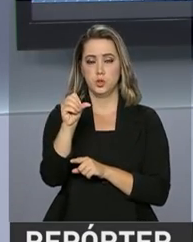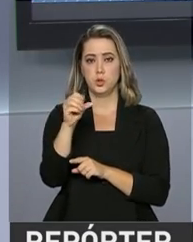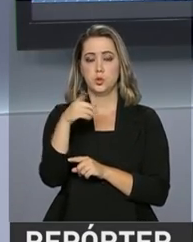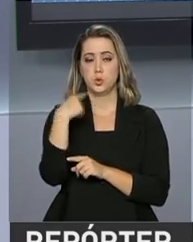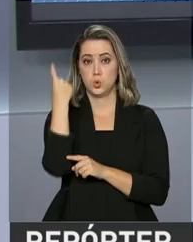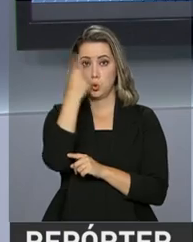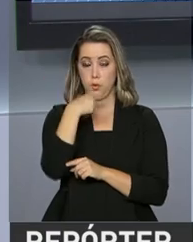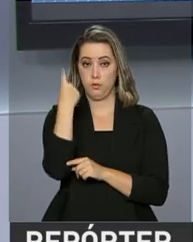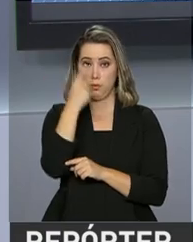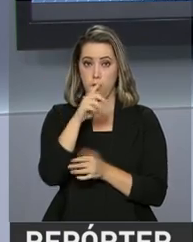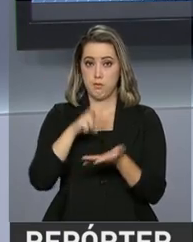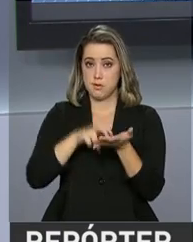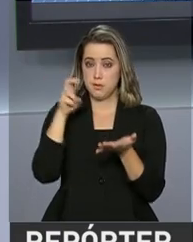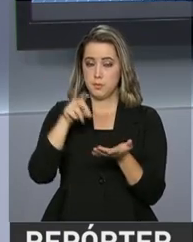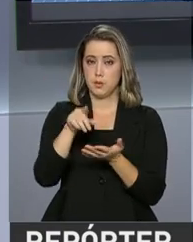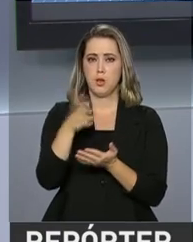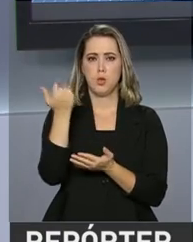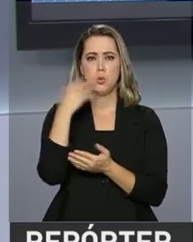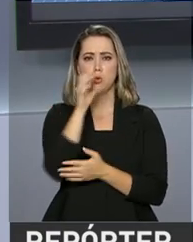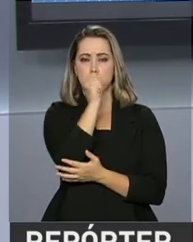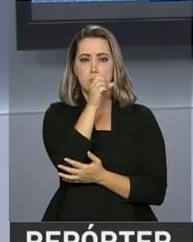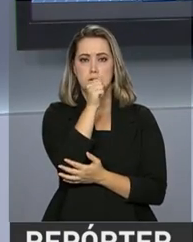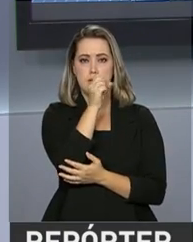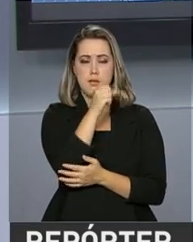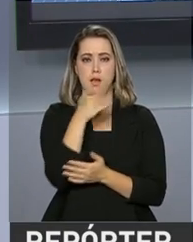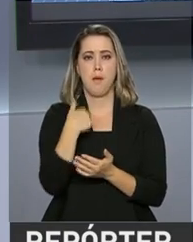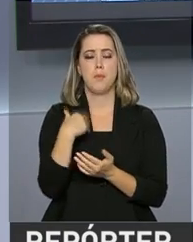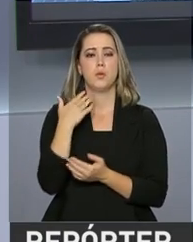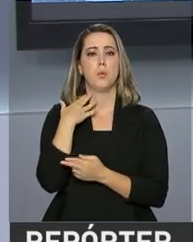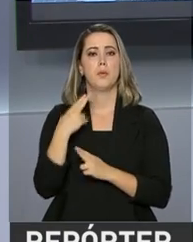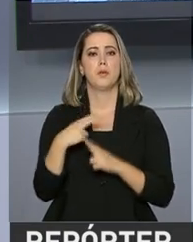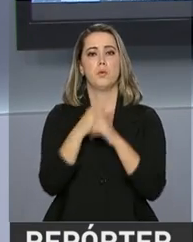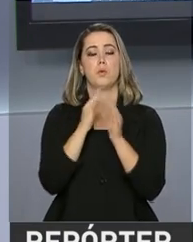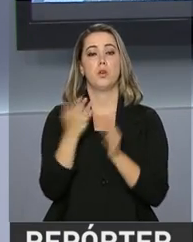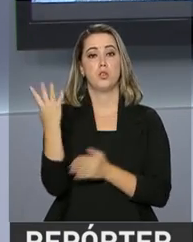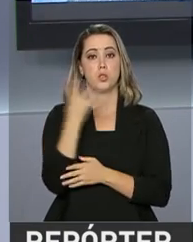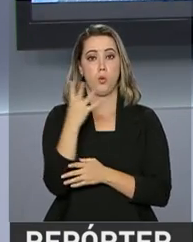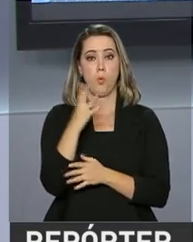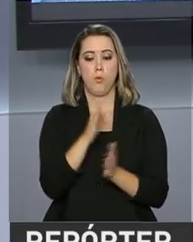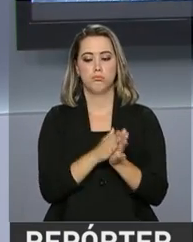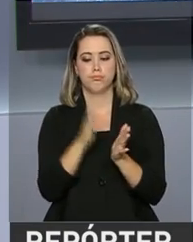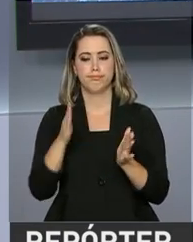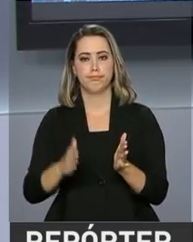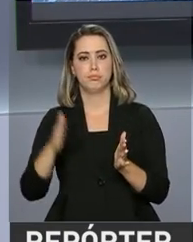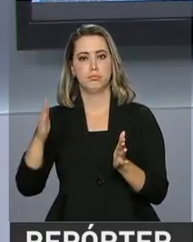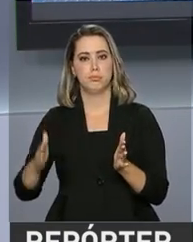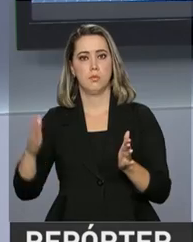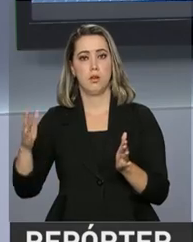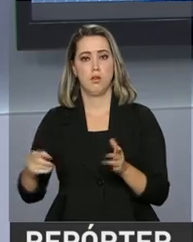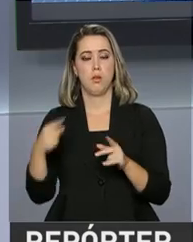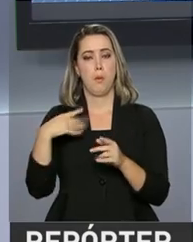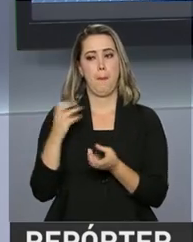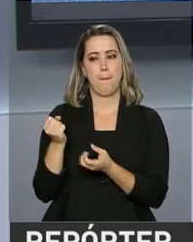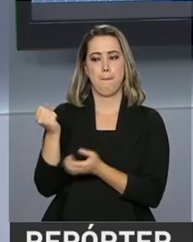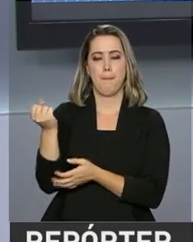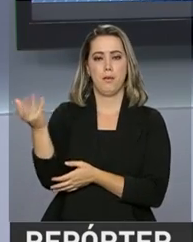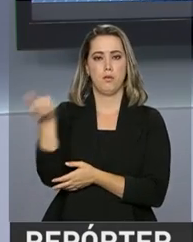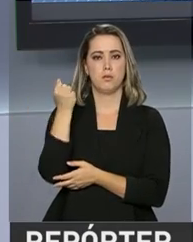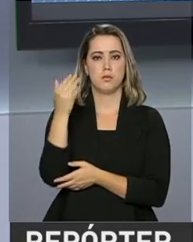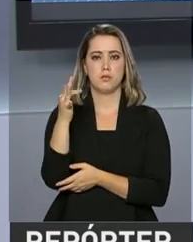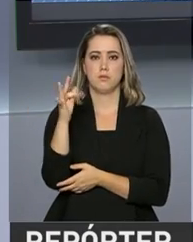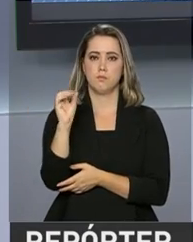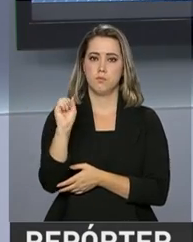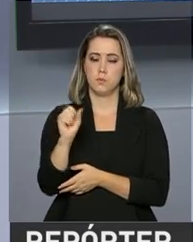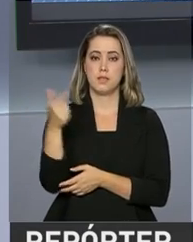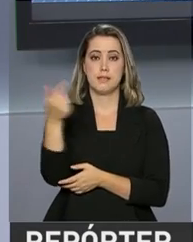último sábado, a Caixa iniciou a quarta fase de pagamentos das contas inativas do FGTS para mais de 7 milhões